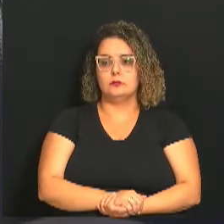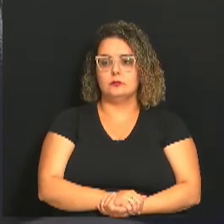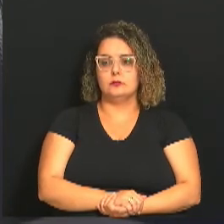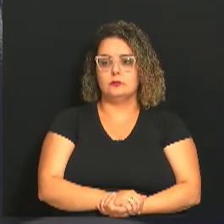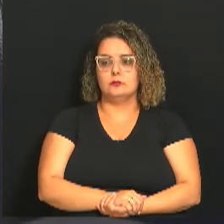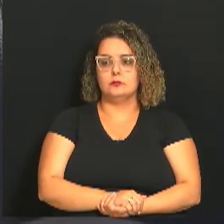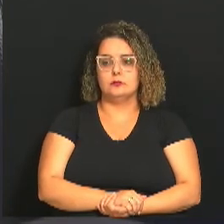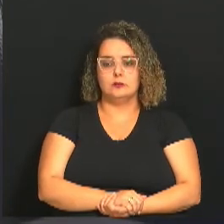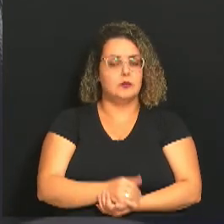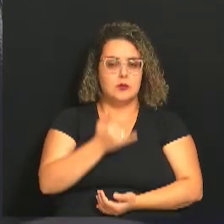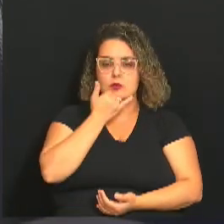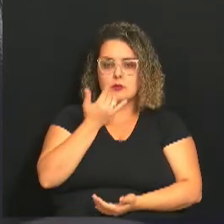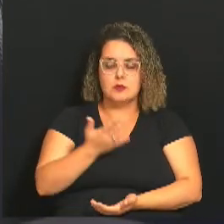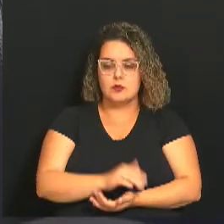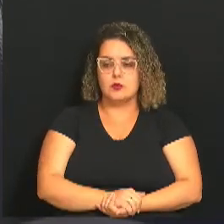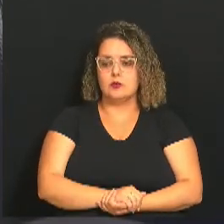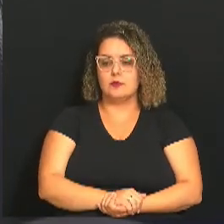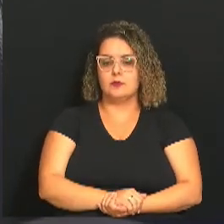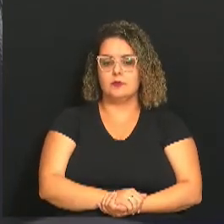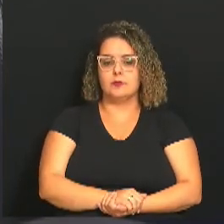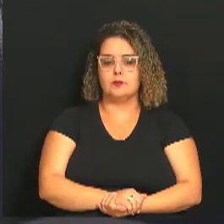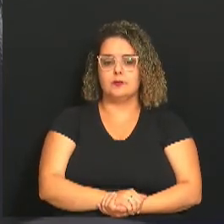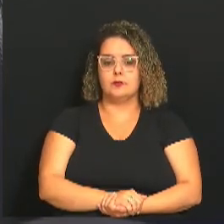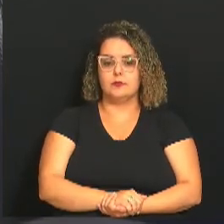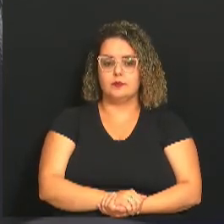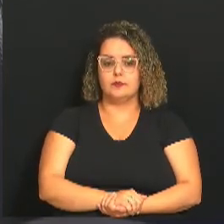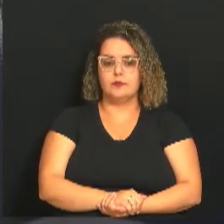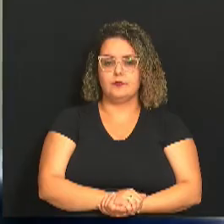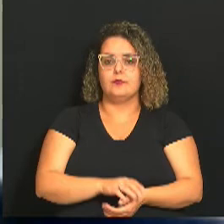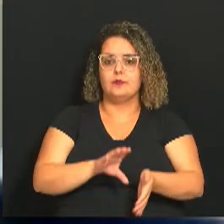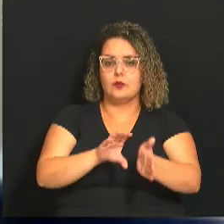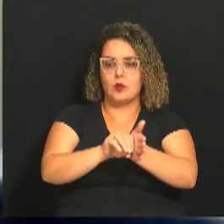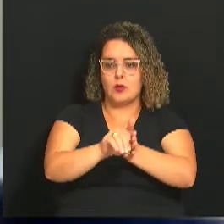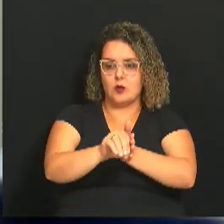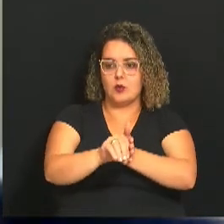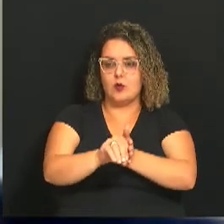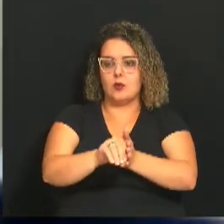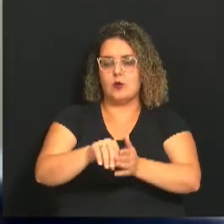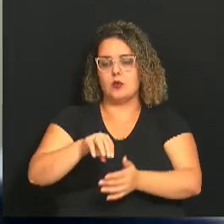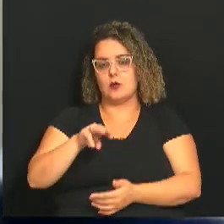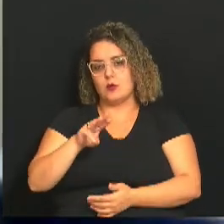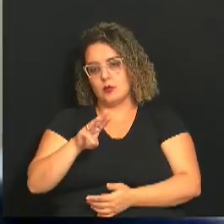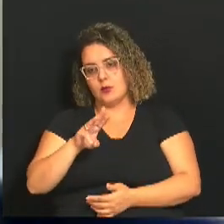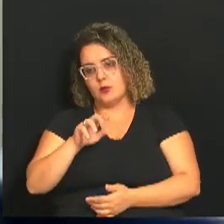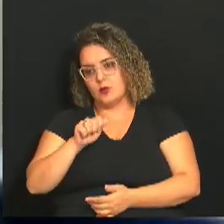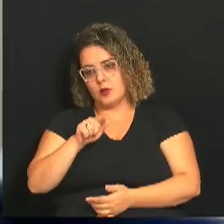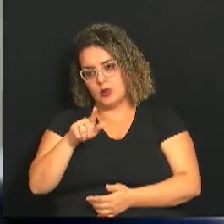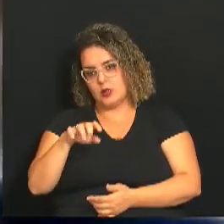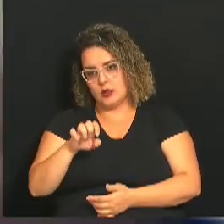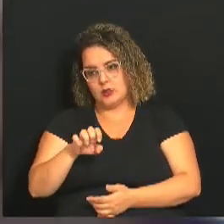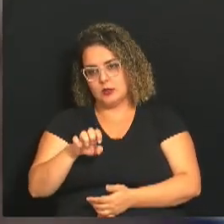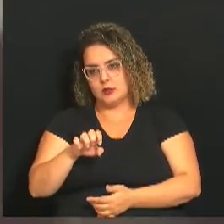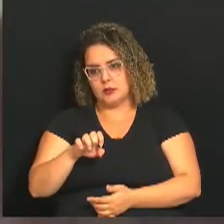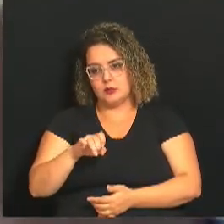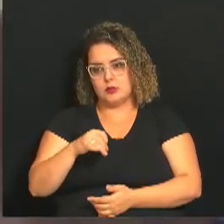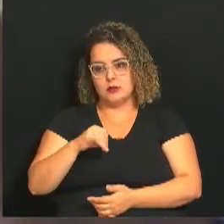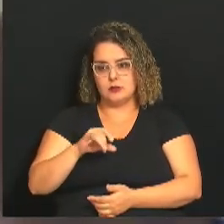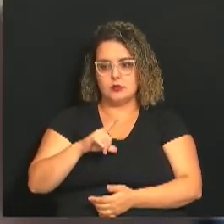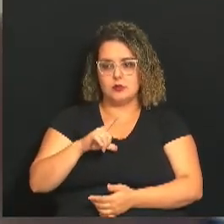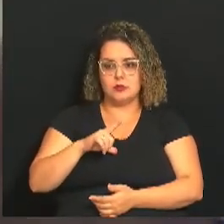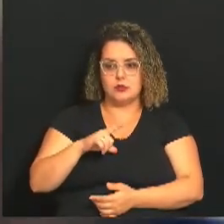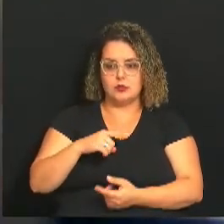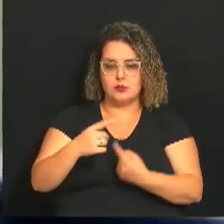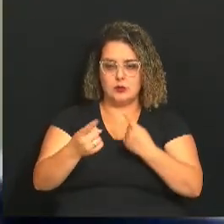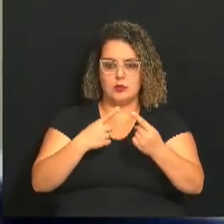Desculpa, Paulo, no caso Pois não. o Google e o Waze, não sei se vocês já tiveram oportunidade, você está andando numa